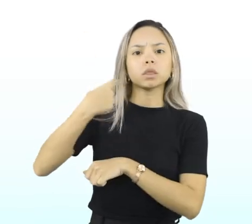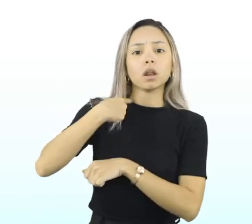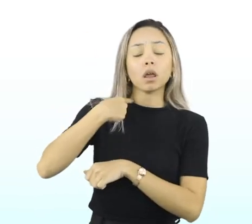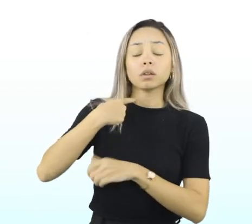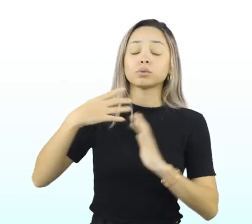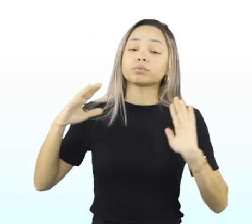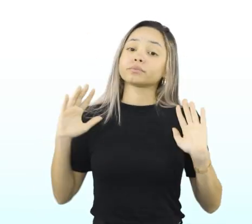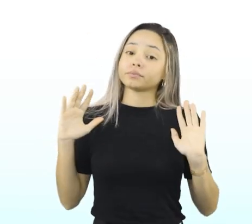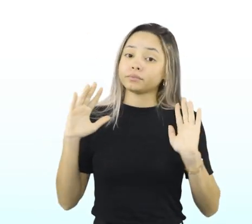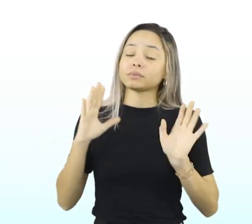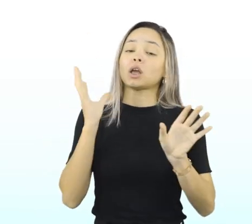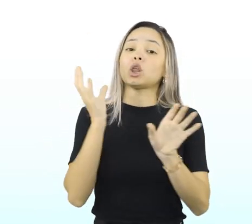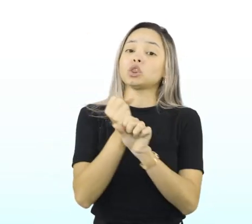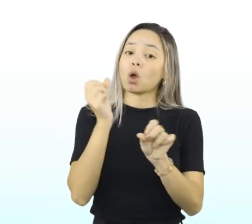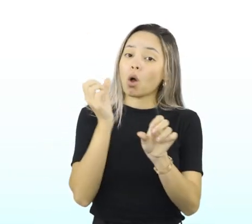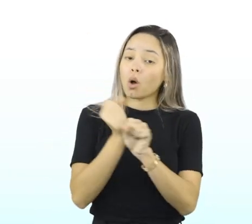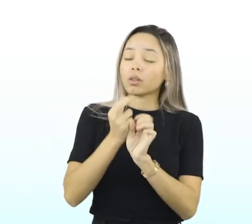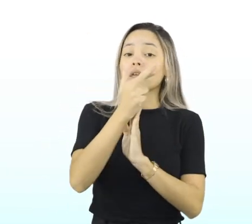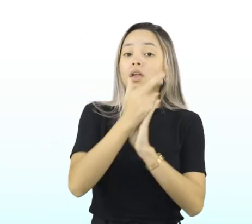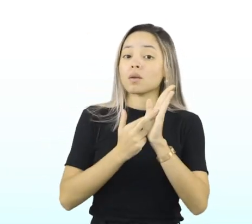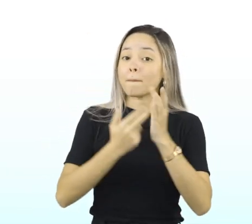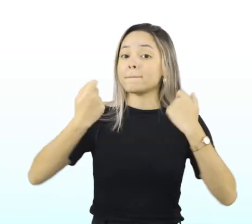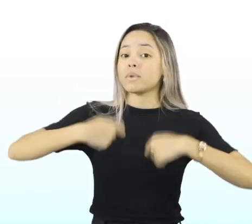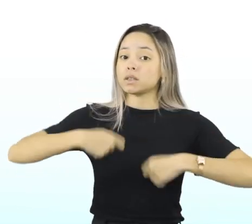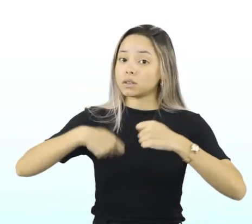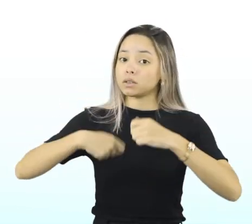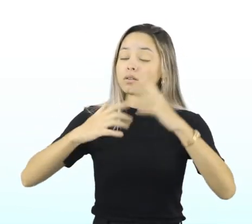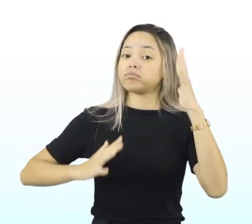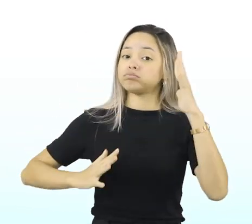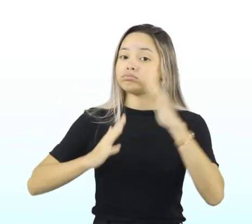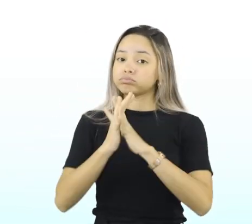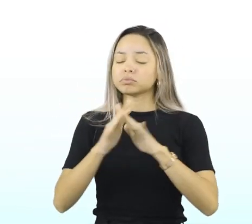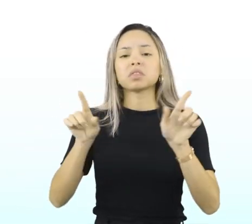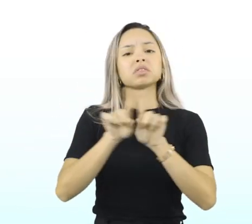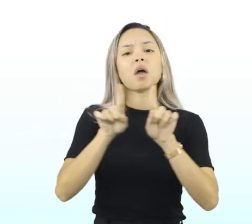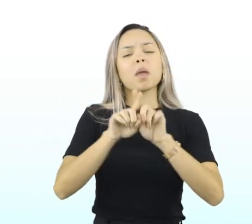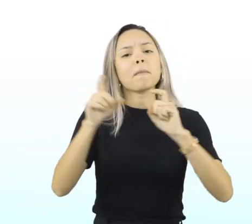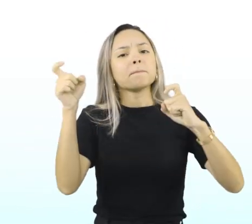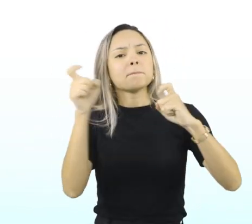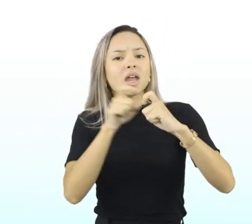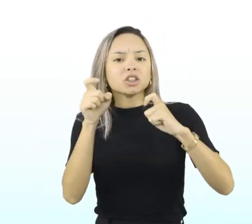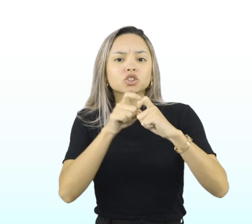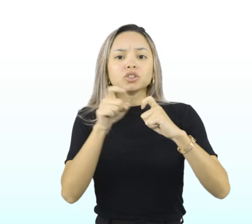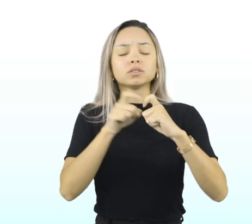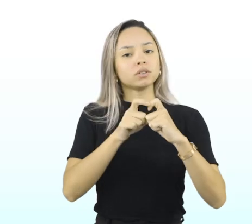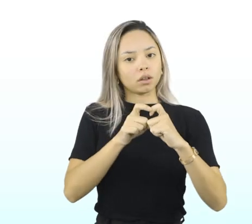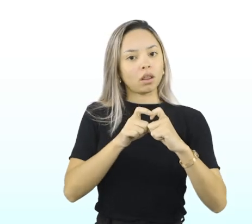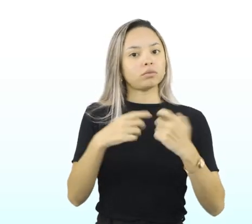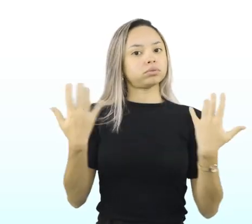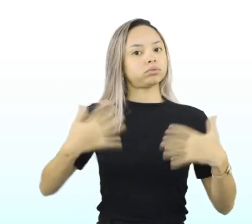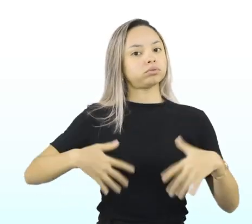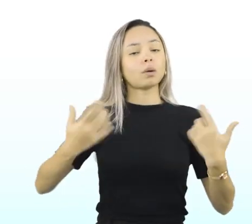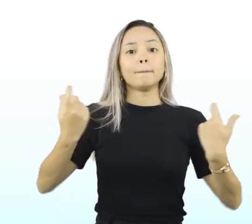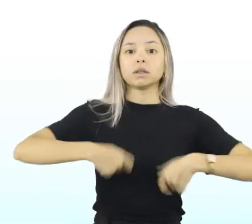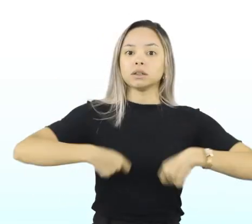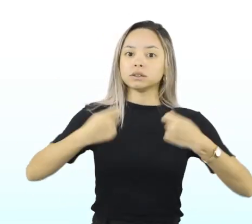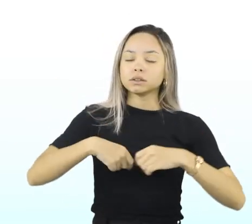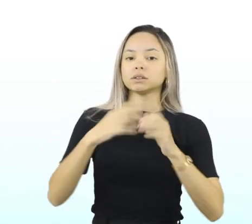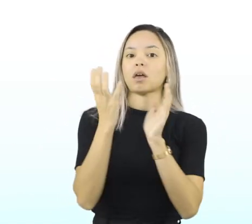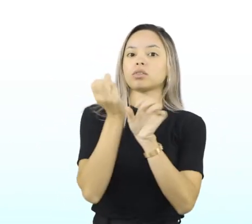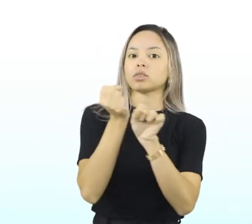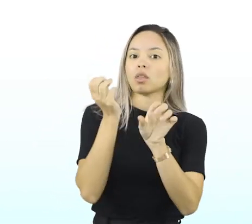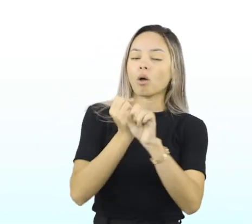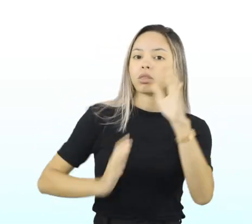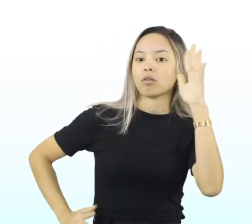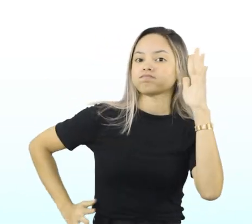professor. Tira uma boa nota, precisa de uma boa nota na produção textual. Medicina, mais do que nunca você precisa de uma